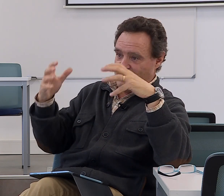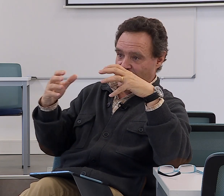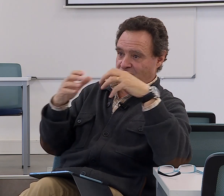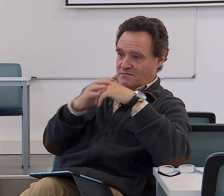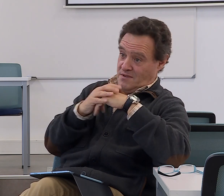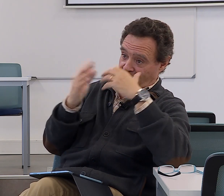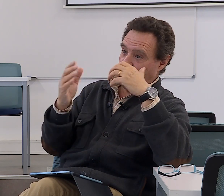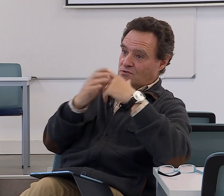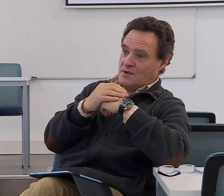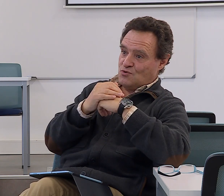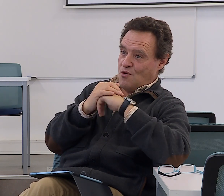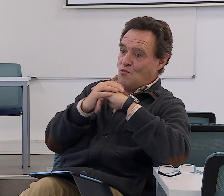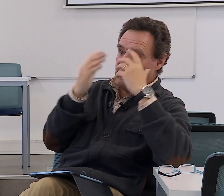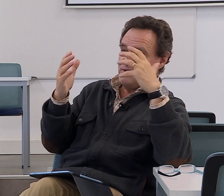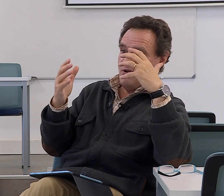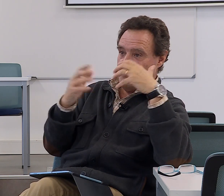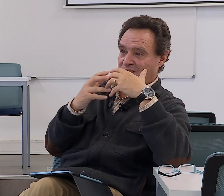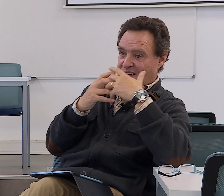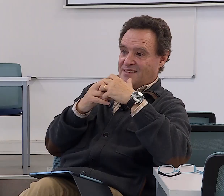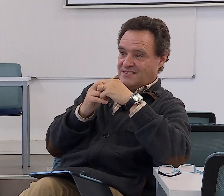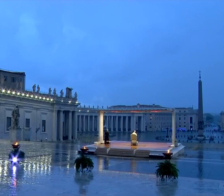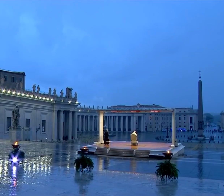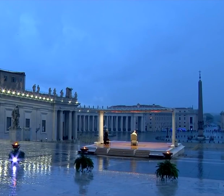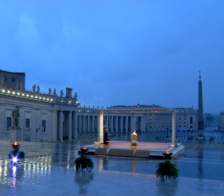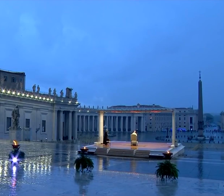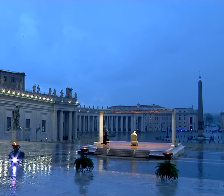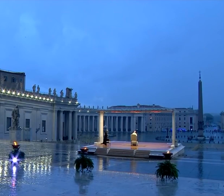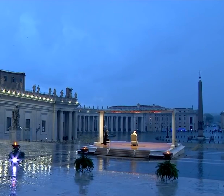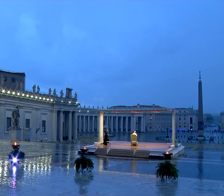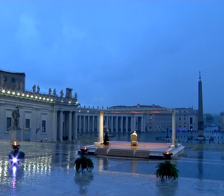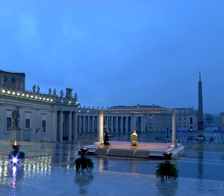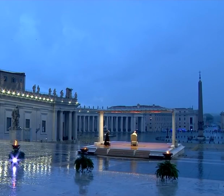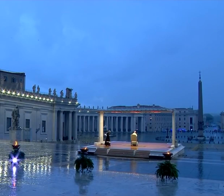a viver, e ainda não estamos, como uma só humanidade.